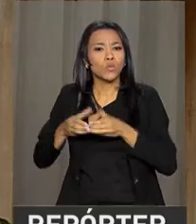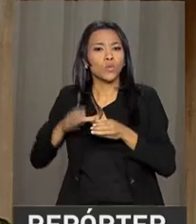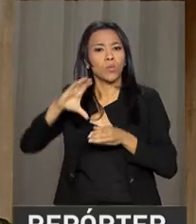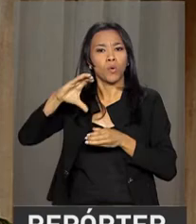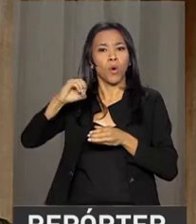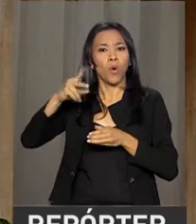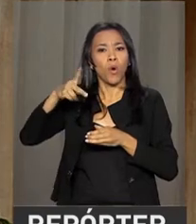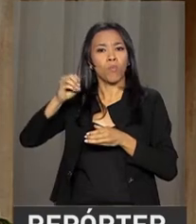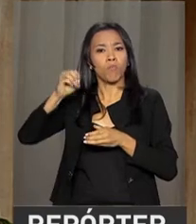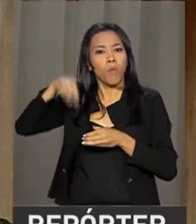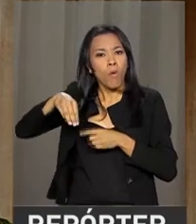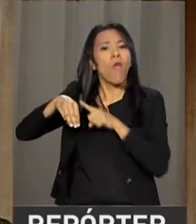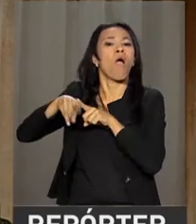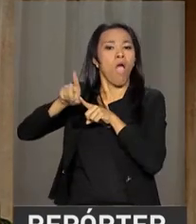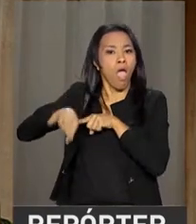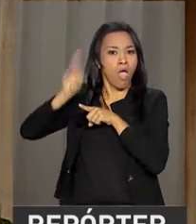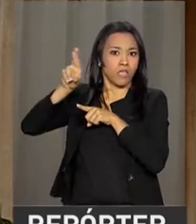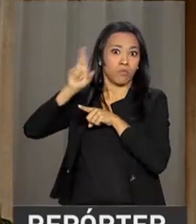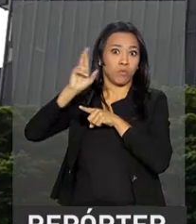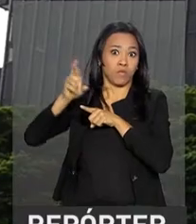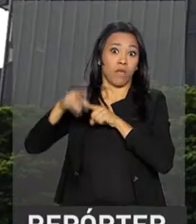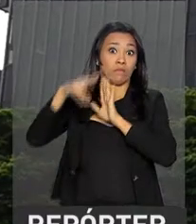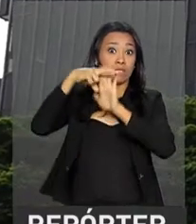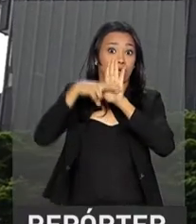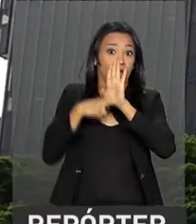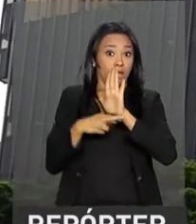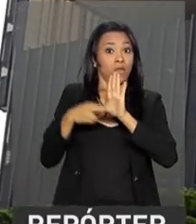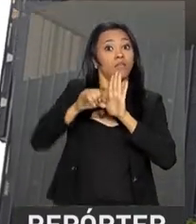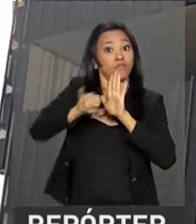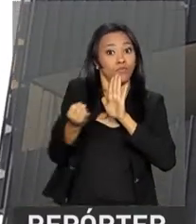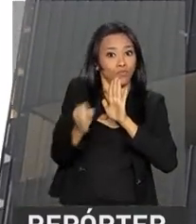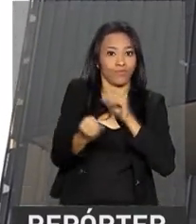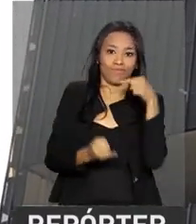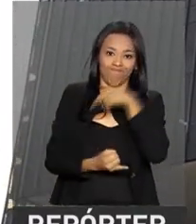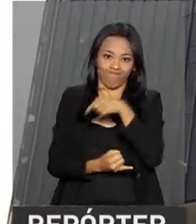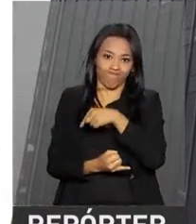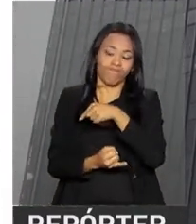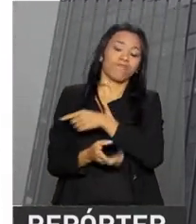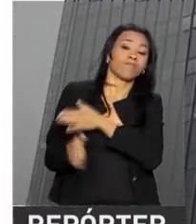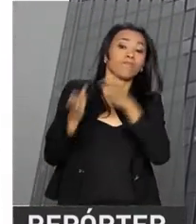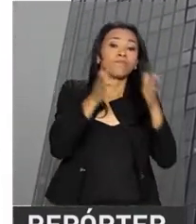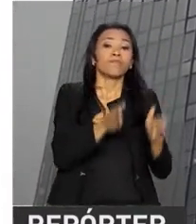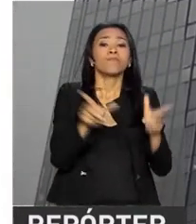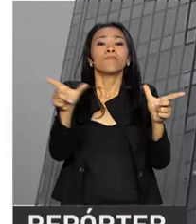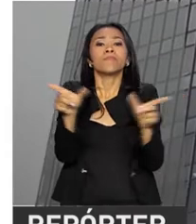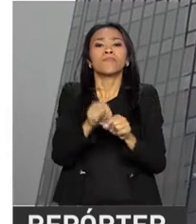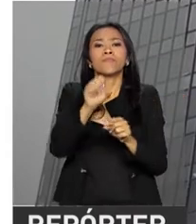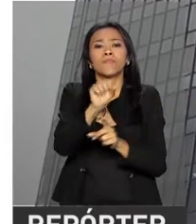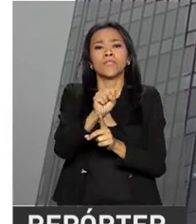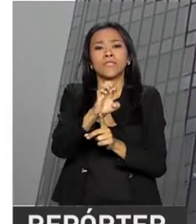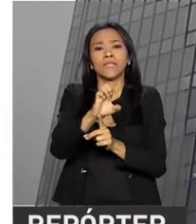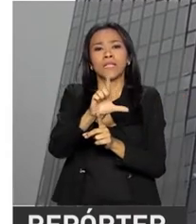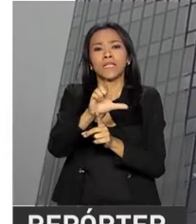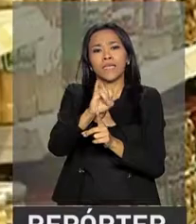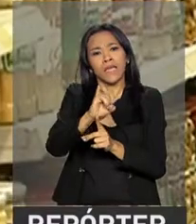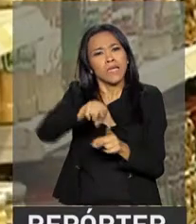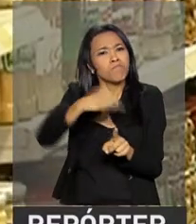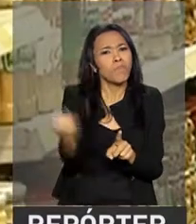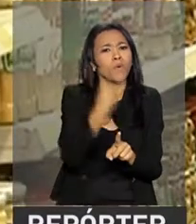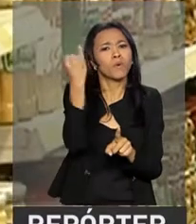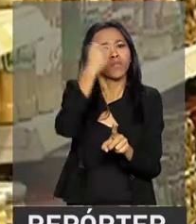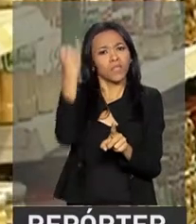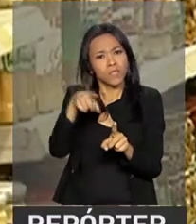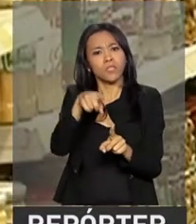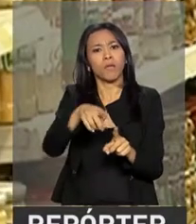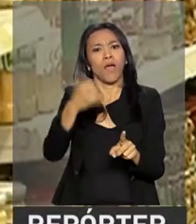responsável por fixar esse índice a selic é uma ferramenta importante para o combate à inflação que